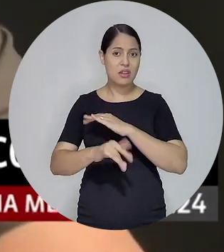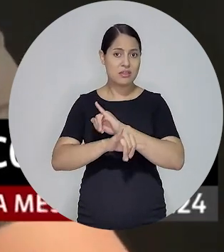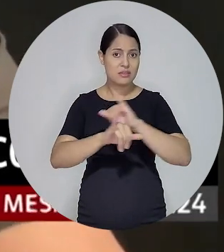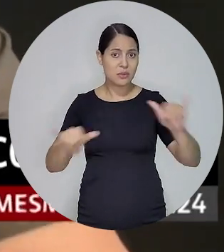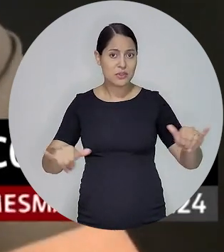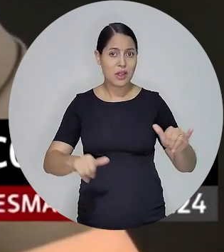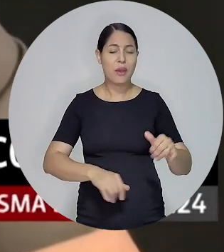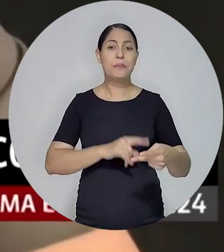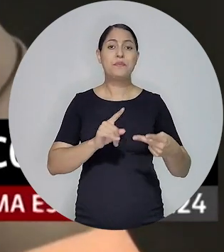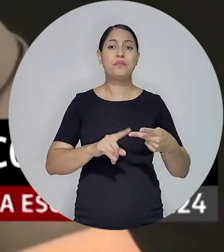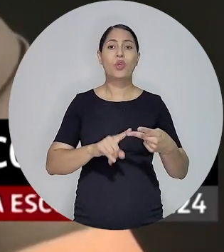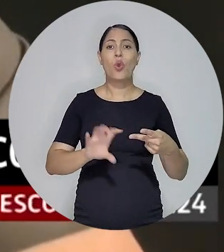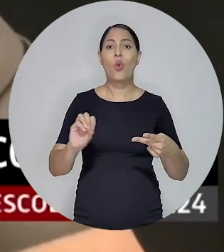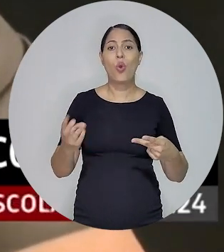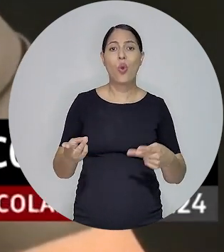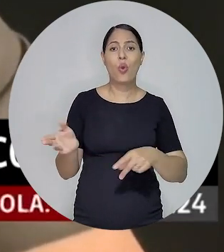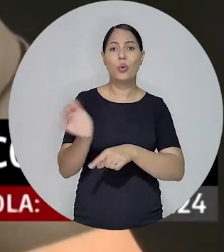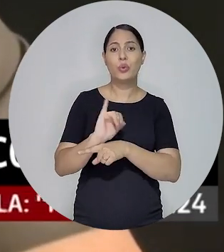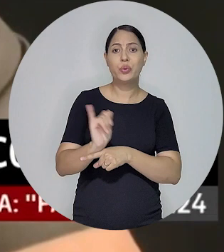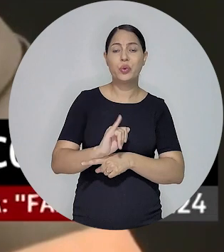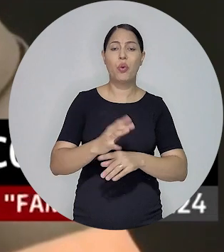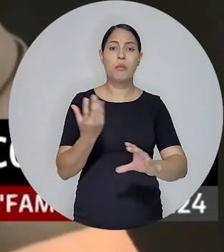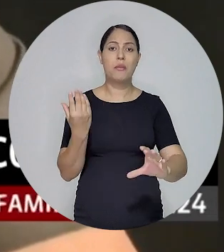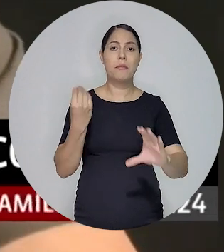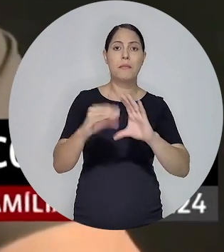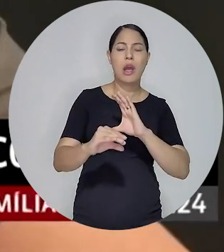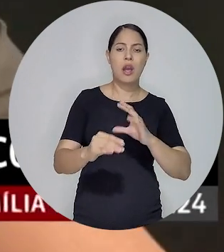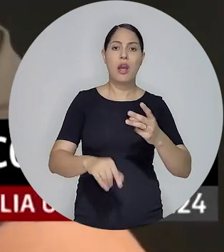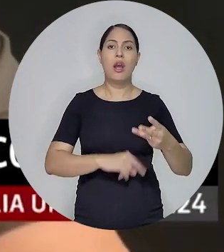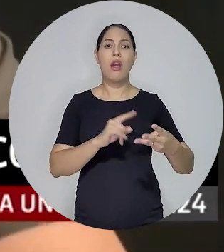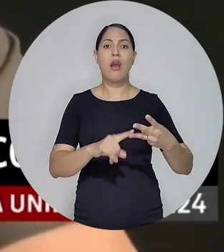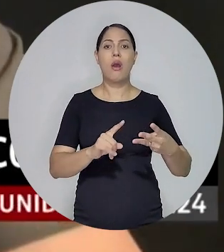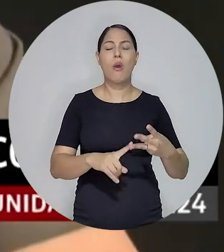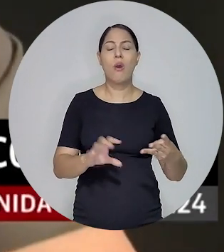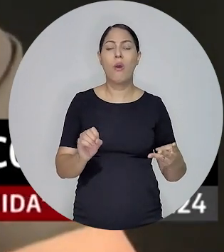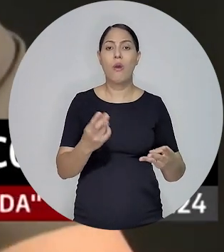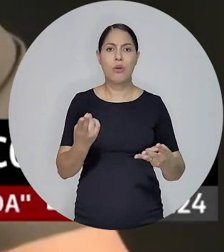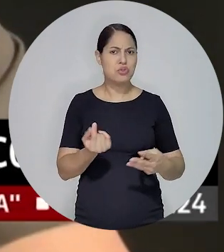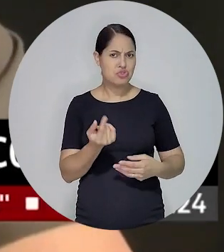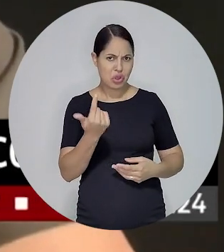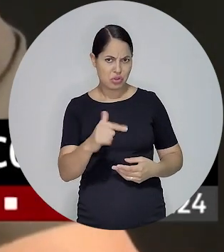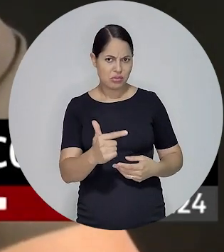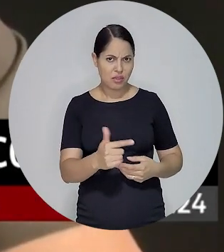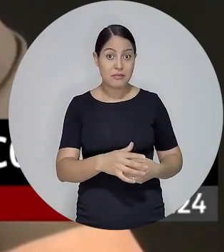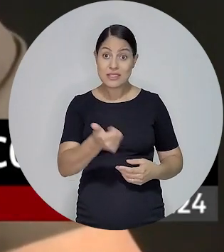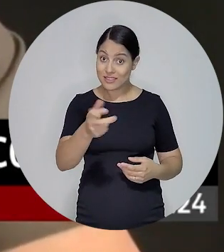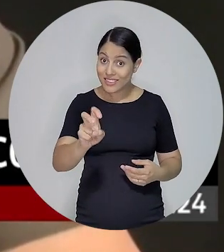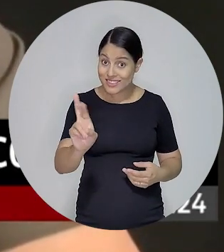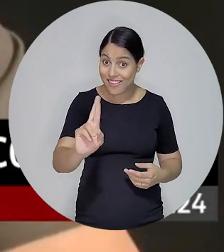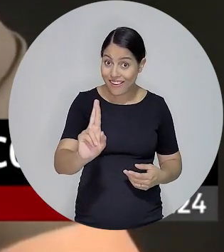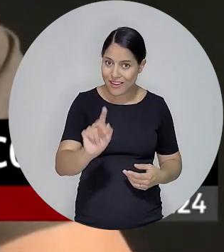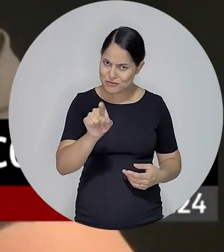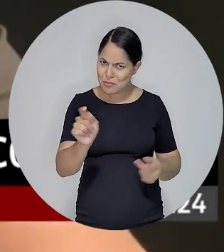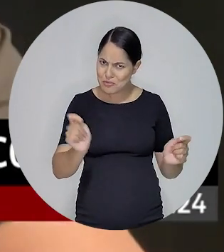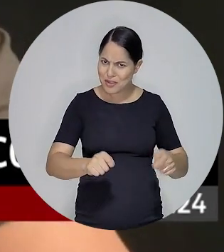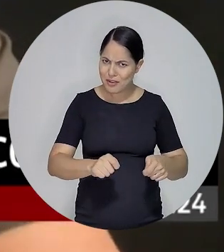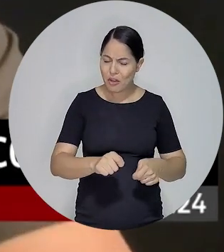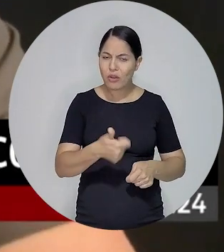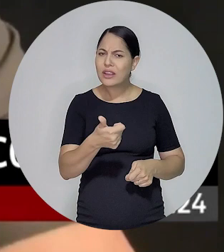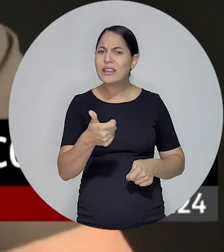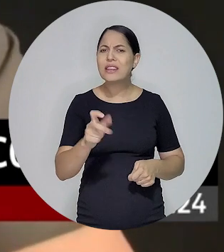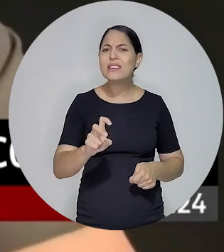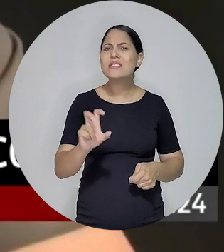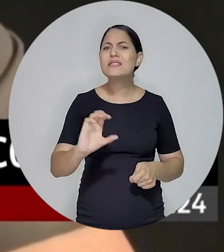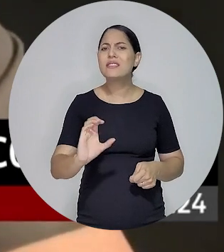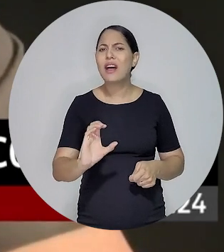para fazer uma postagem na rede social, para dedicar no seu canal do YouTube, fazer alguma postagem. Você pode não ter muito dinheiro, mas você tem 15